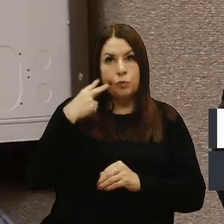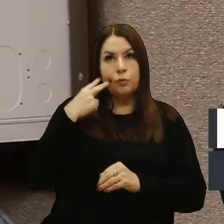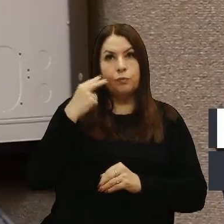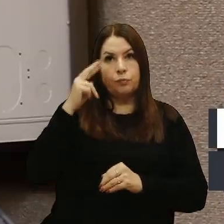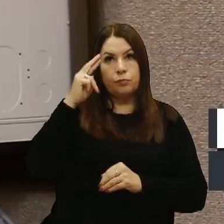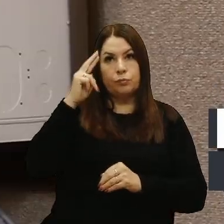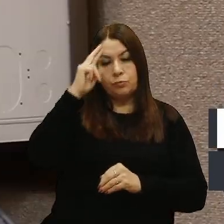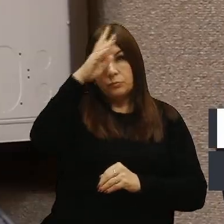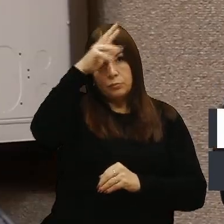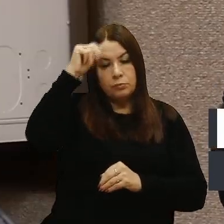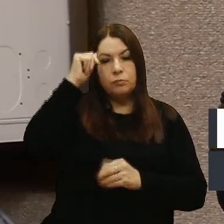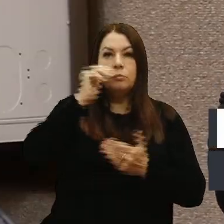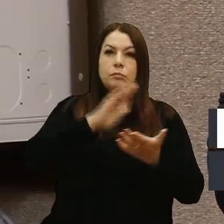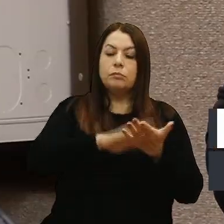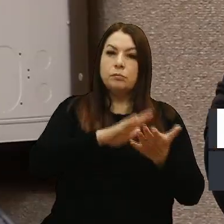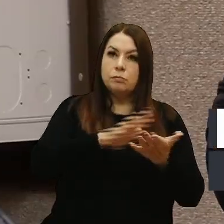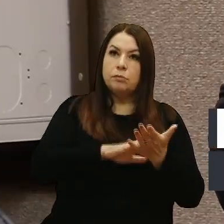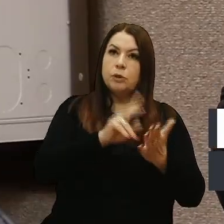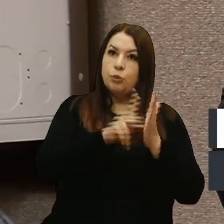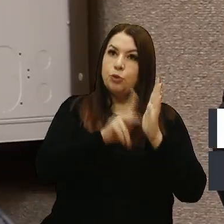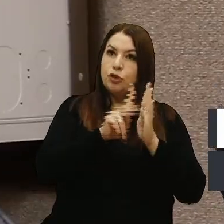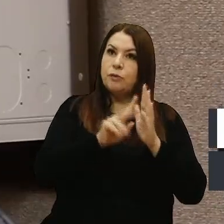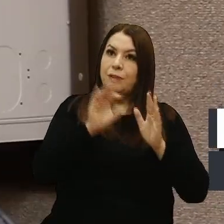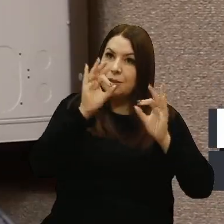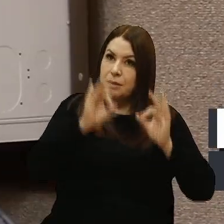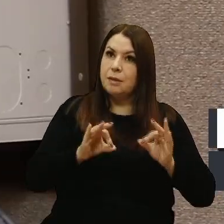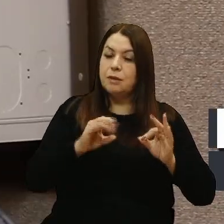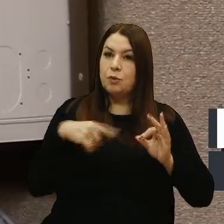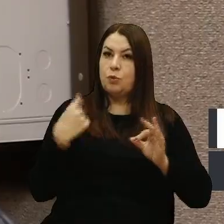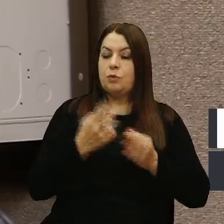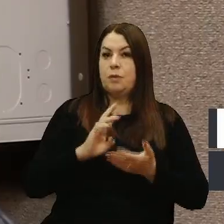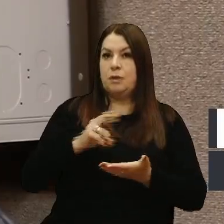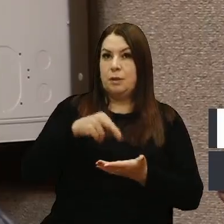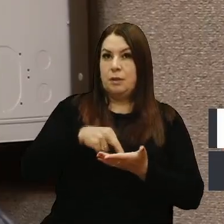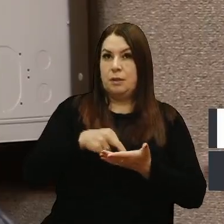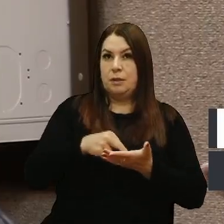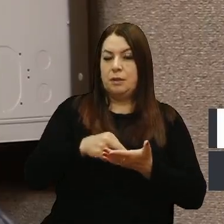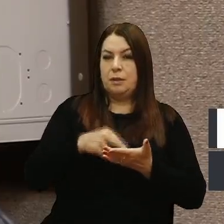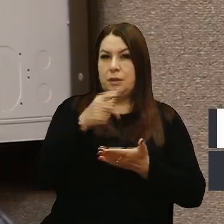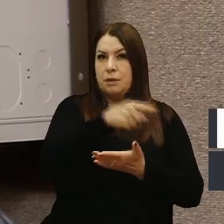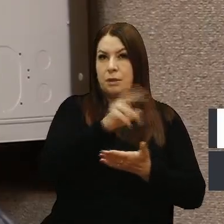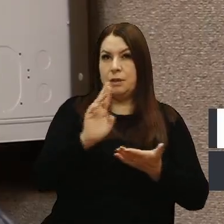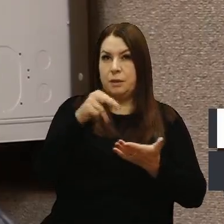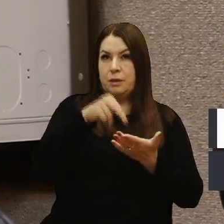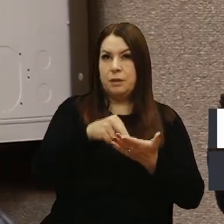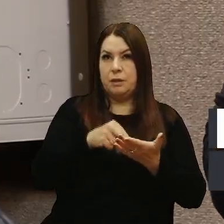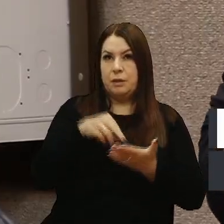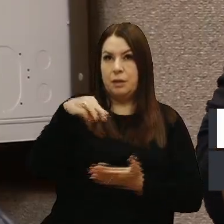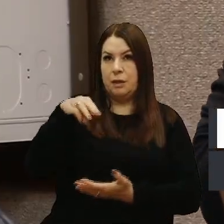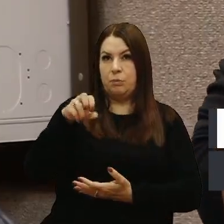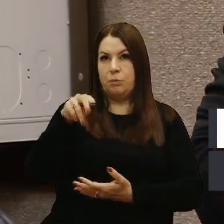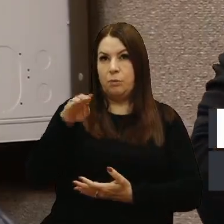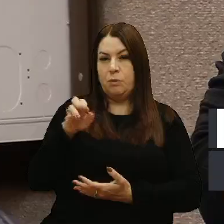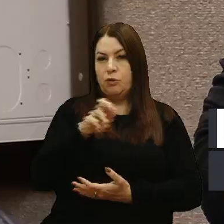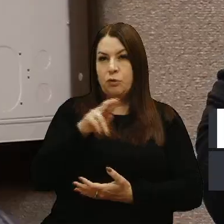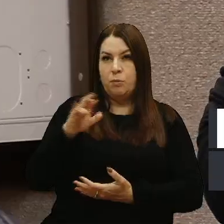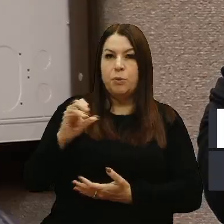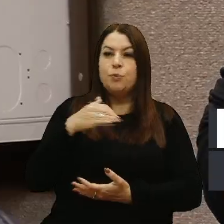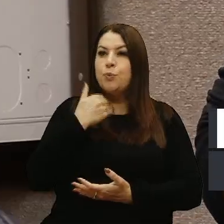todos nós devemos cobrar que o projeto fique adequado à nossa realidade, adequado à realidade de Monte Ibérico. Não